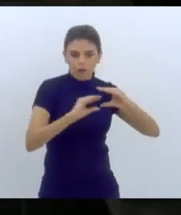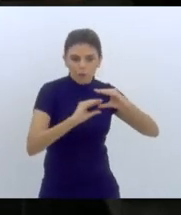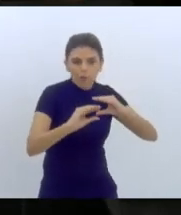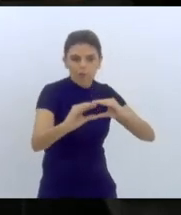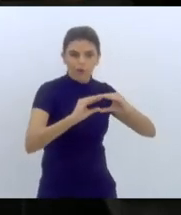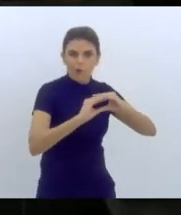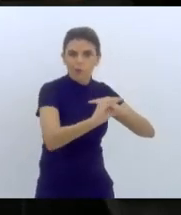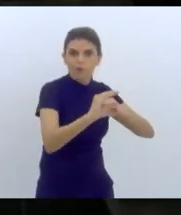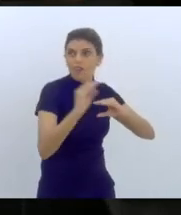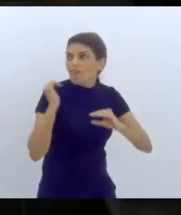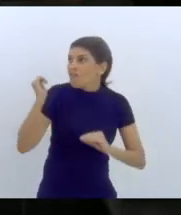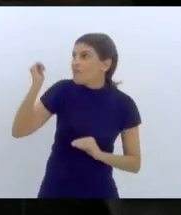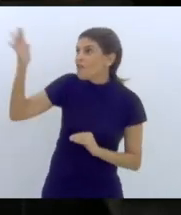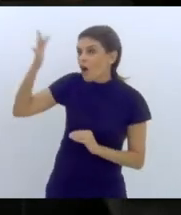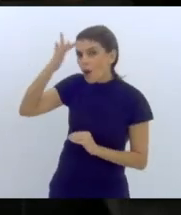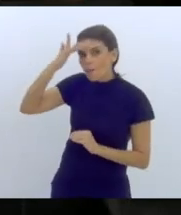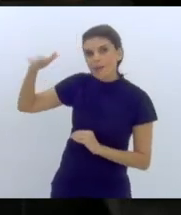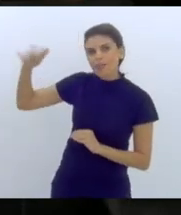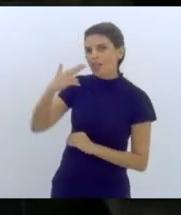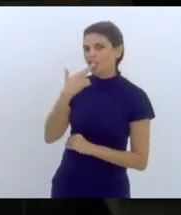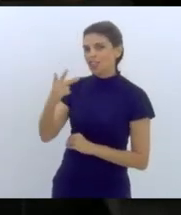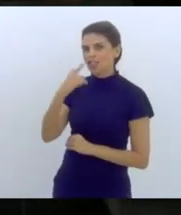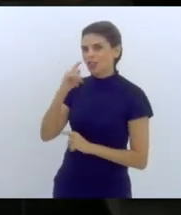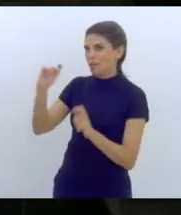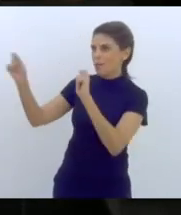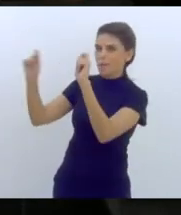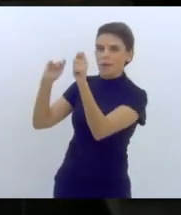rentistas estrangeiros